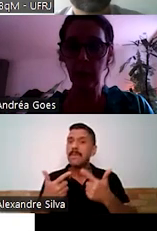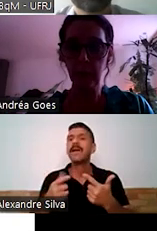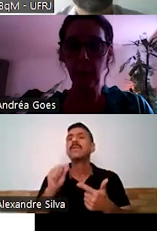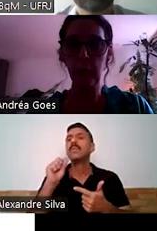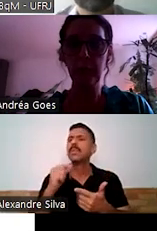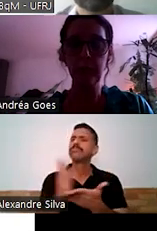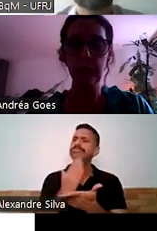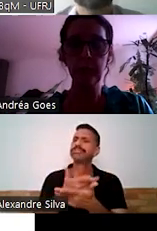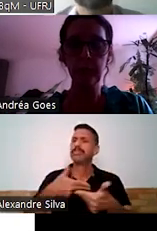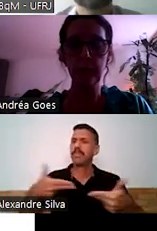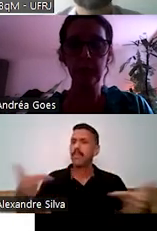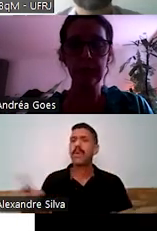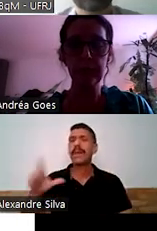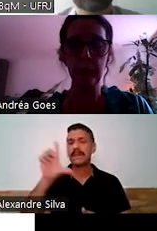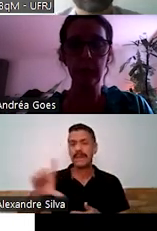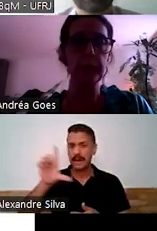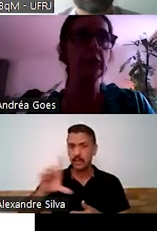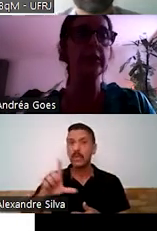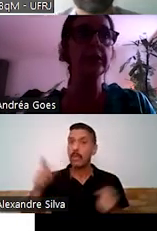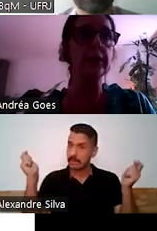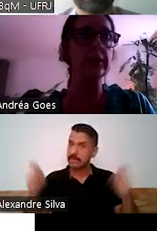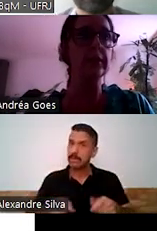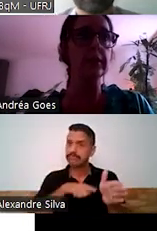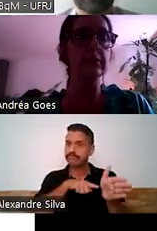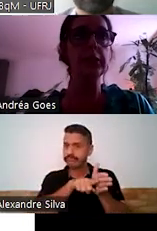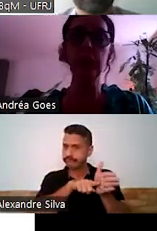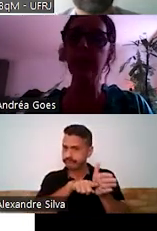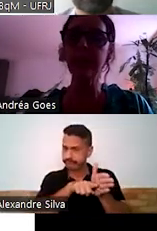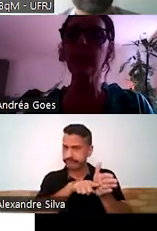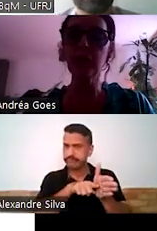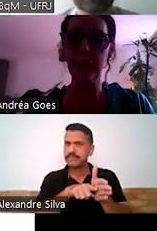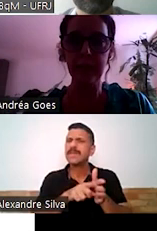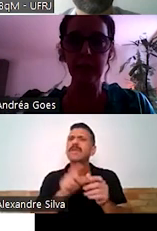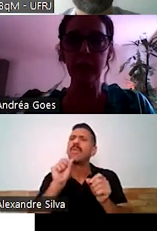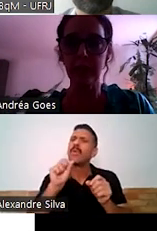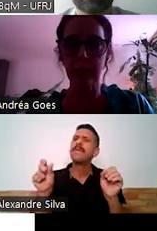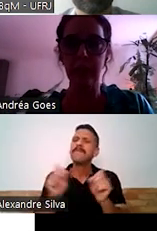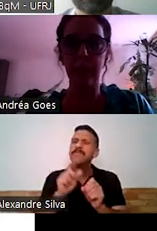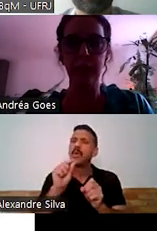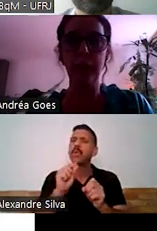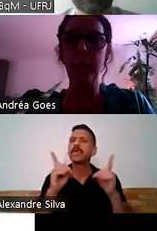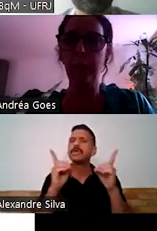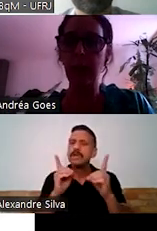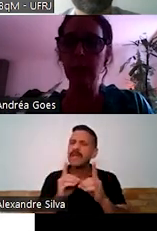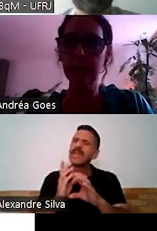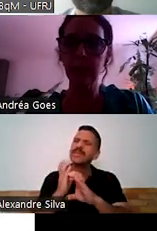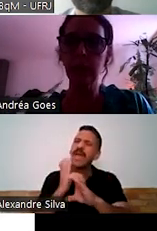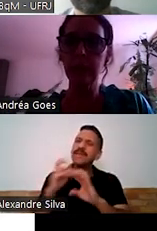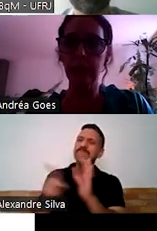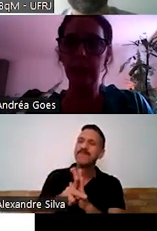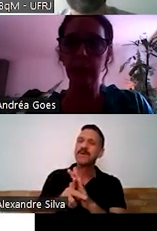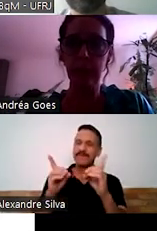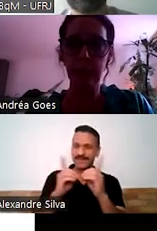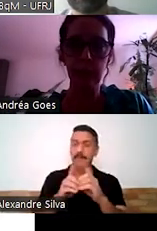literárias, que é uma forma de fazer uma pesquisa, uma engenharia didática, no caso, para o ensino